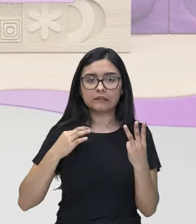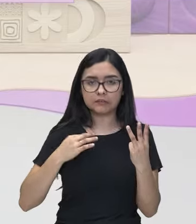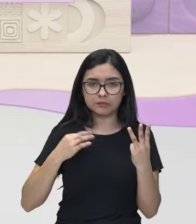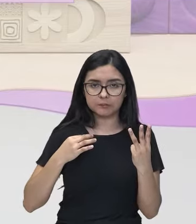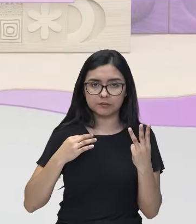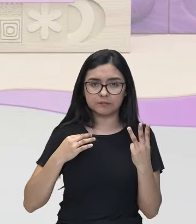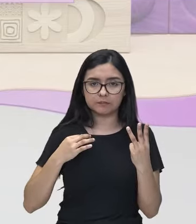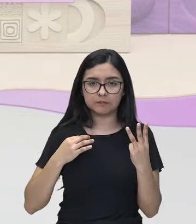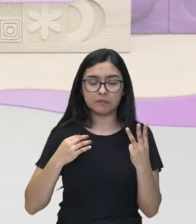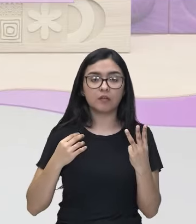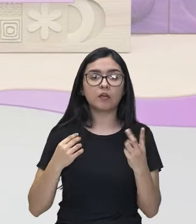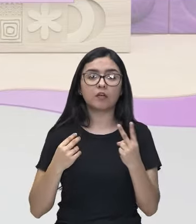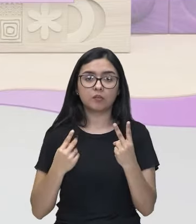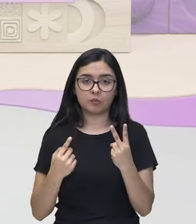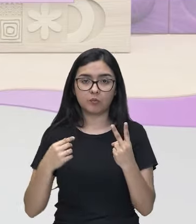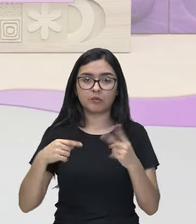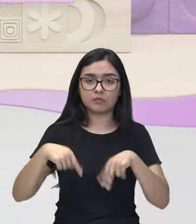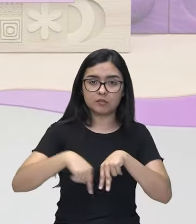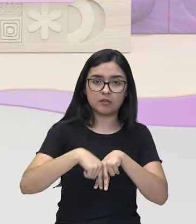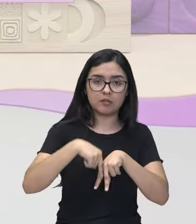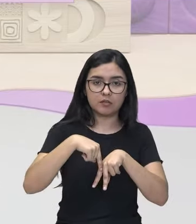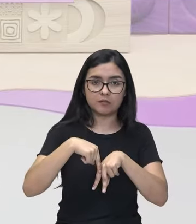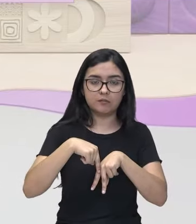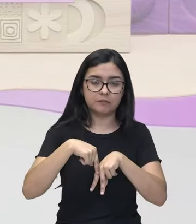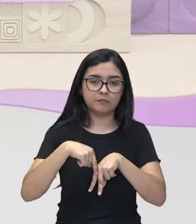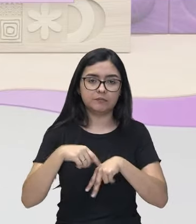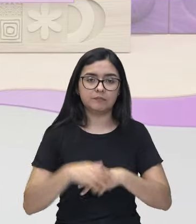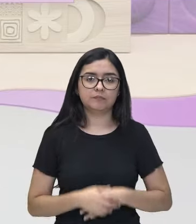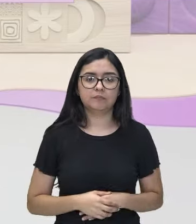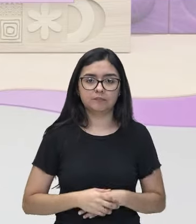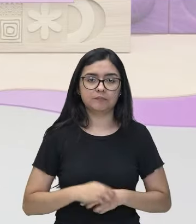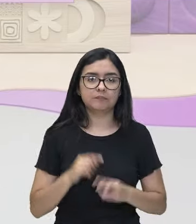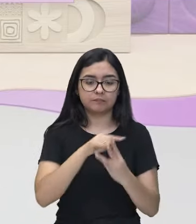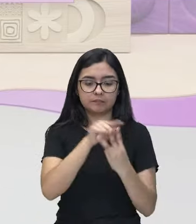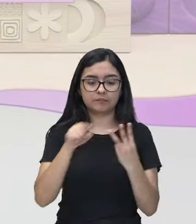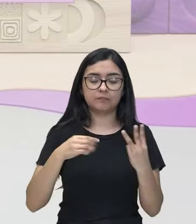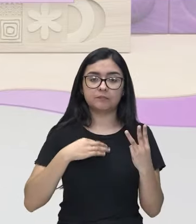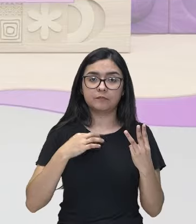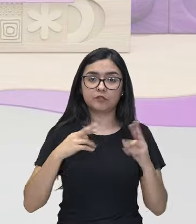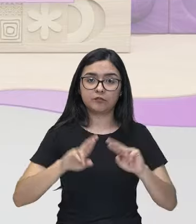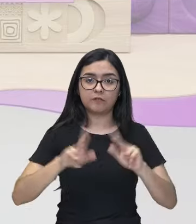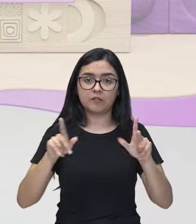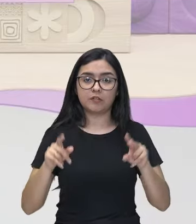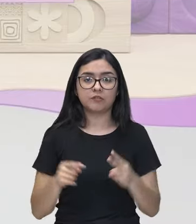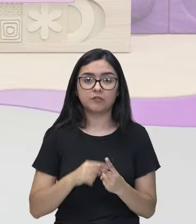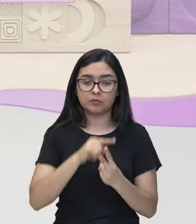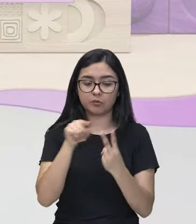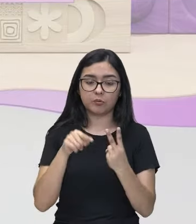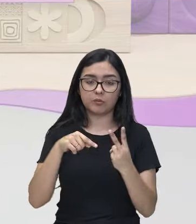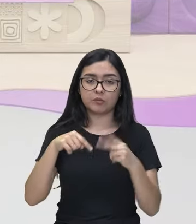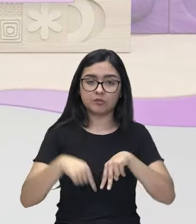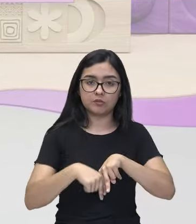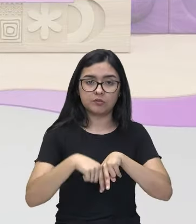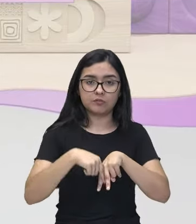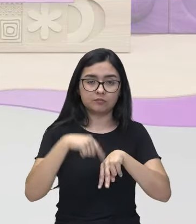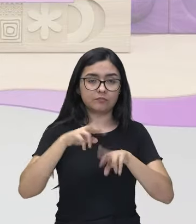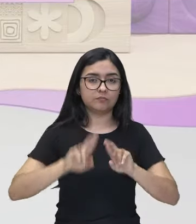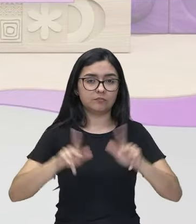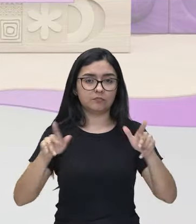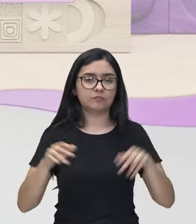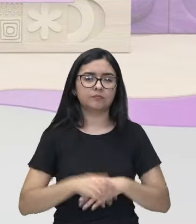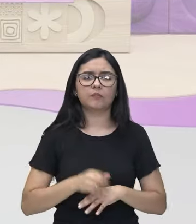camisas e 2 calças. Suponha que você tem 3 camisetas diferentes e 2 calças diferentes. De quantas maneiras diferentes